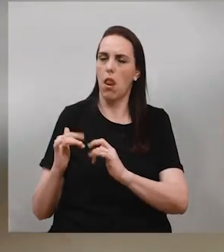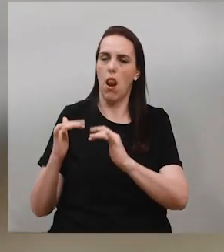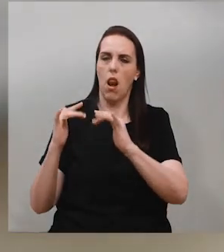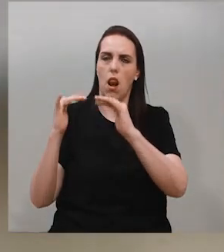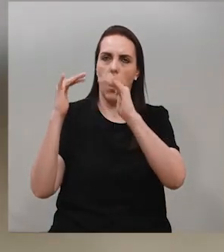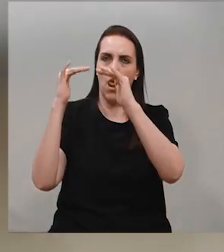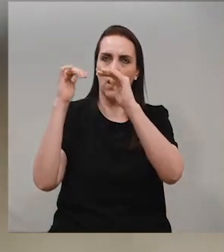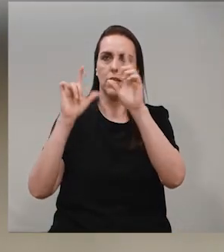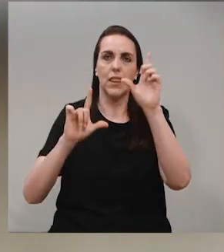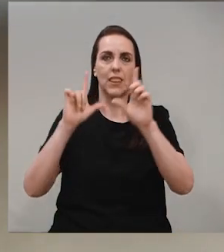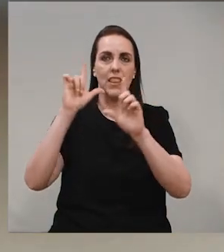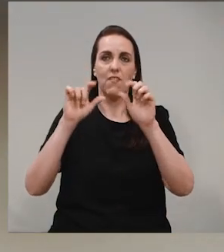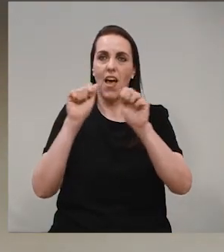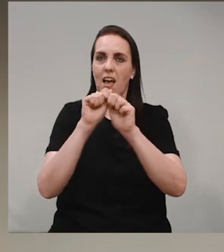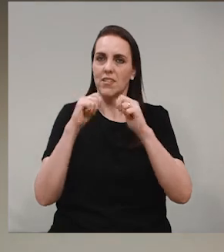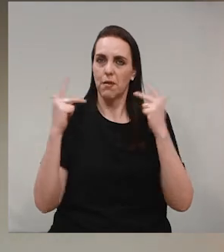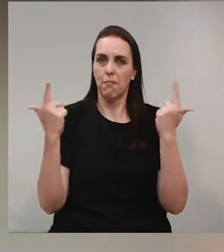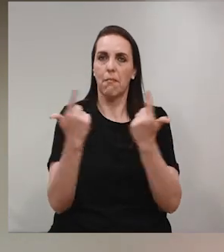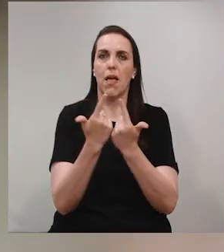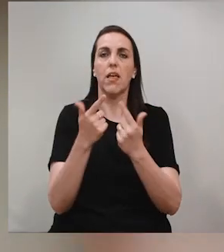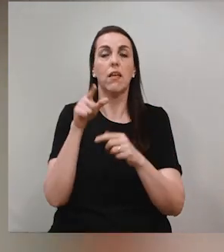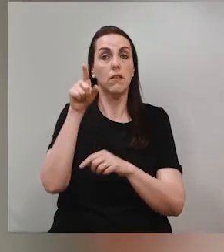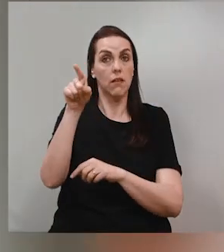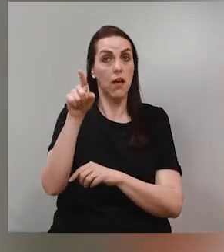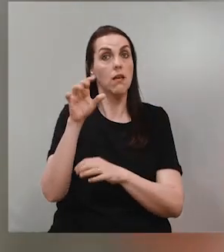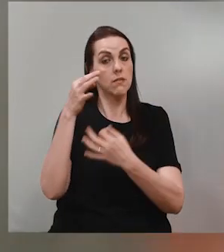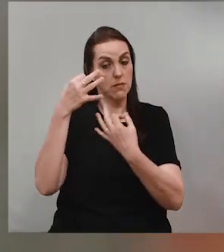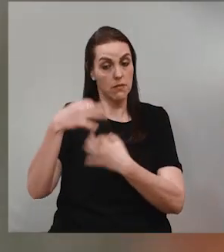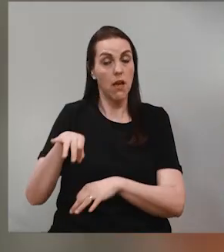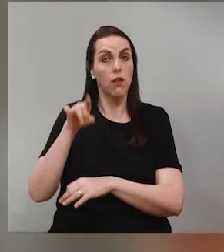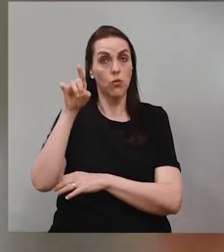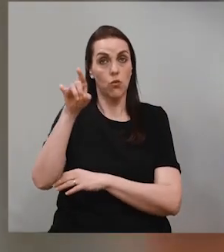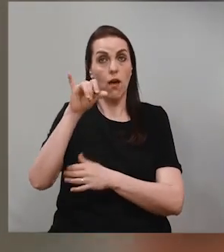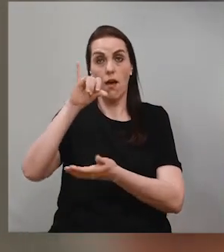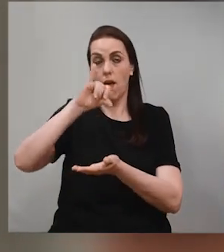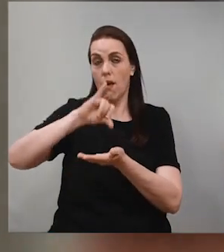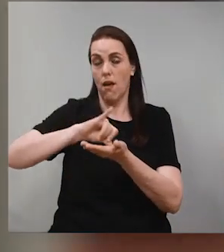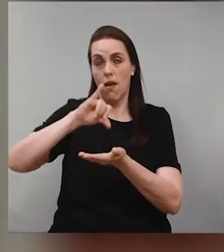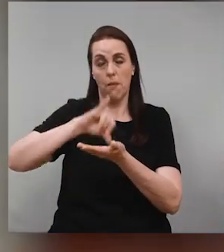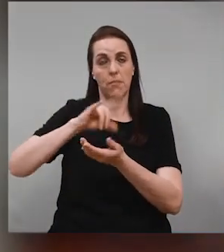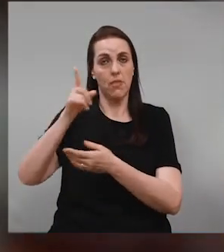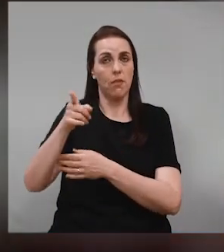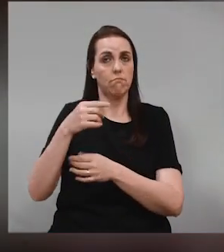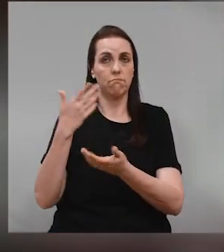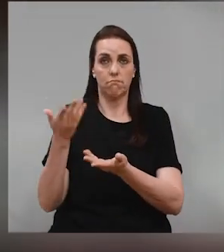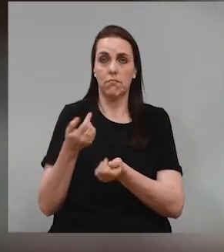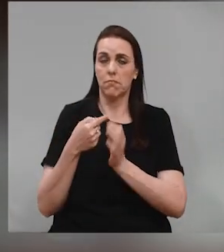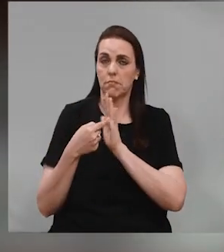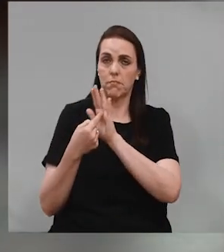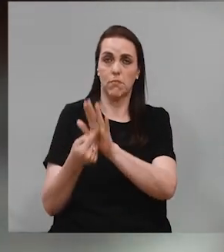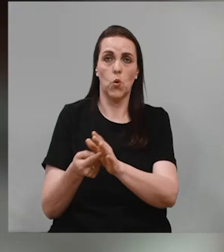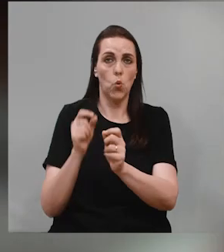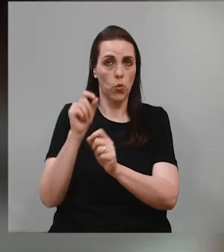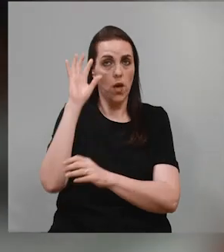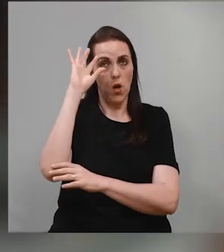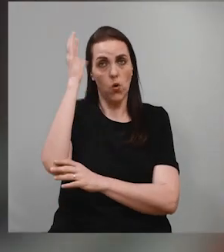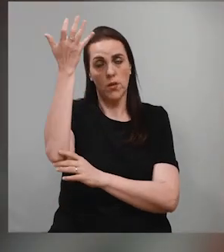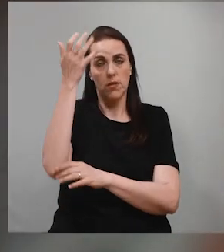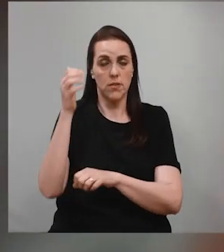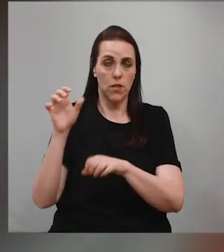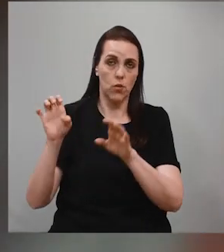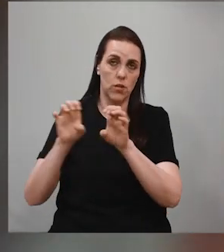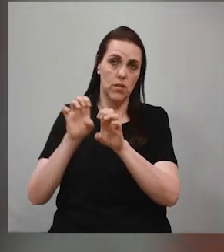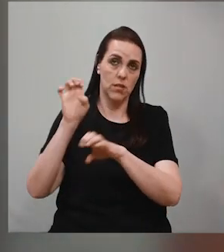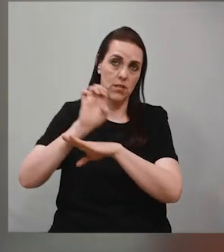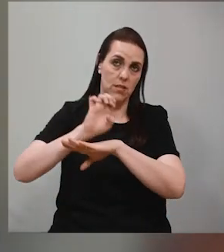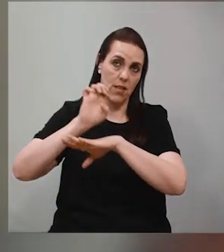estava debaixo d'água. A TV Assembleia, que seriam eles, né, por lógica, é a capital que noticia o que está